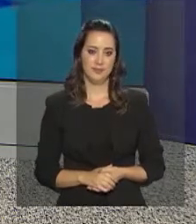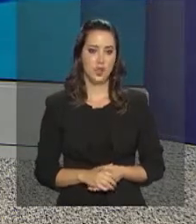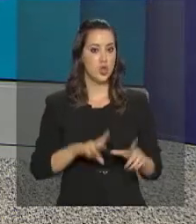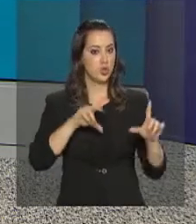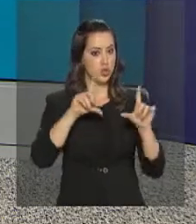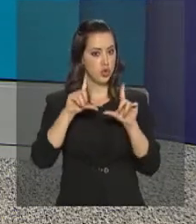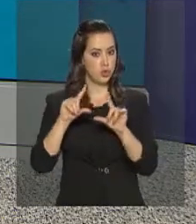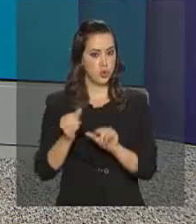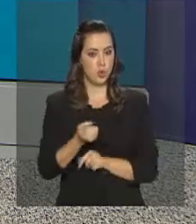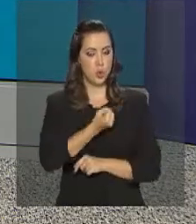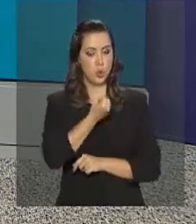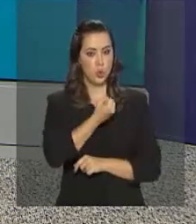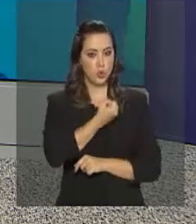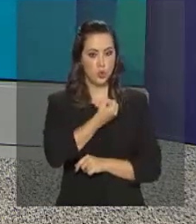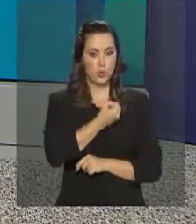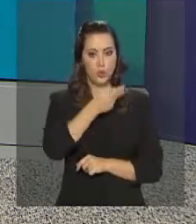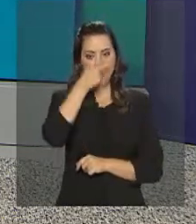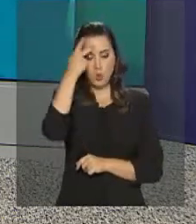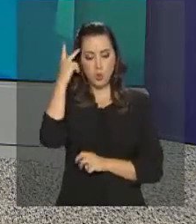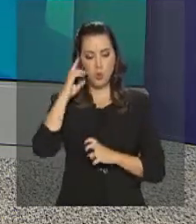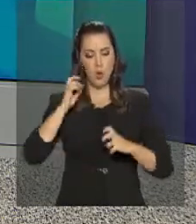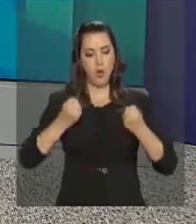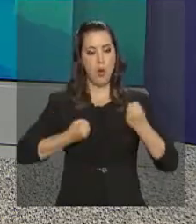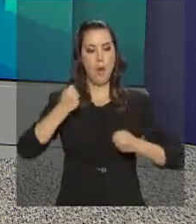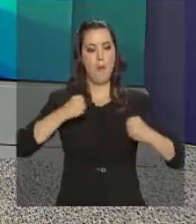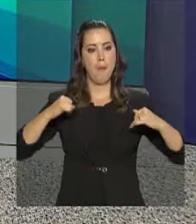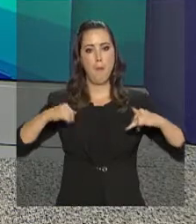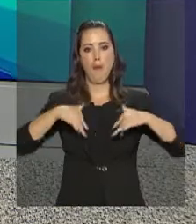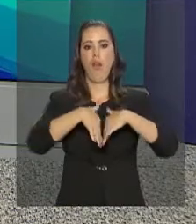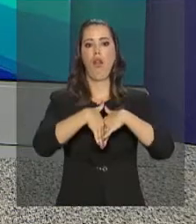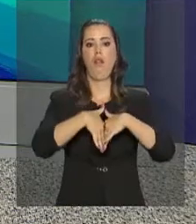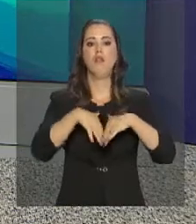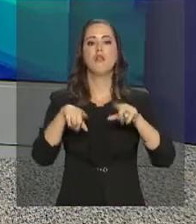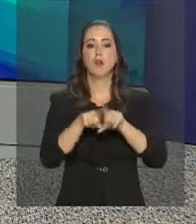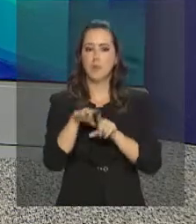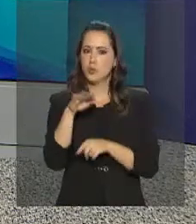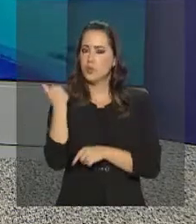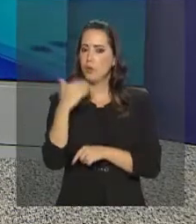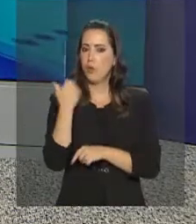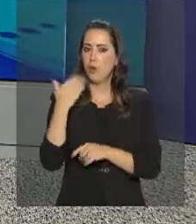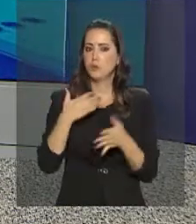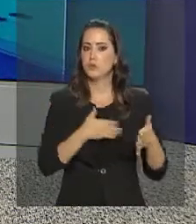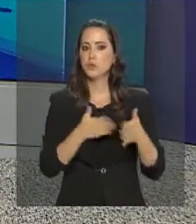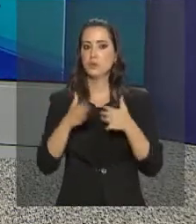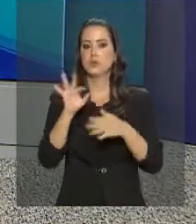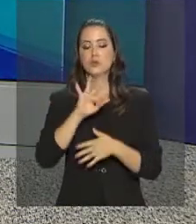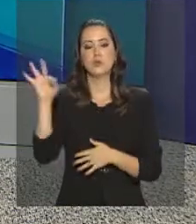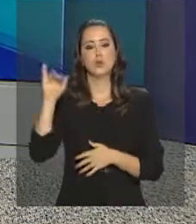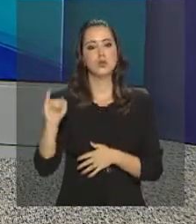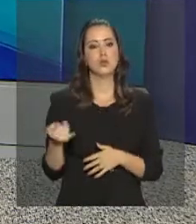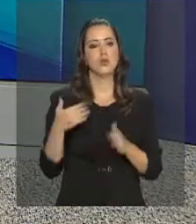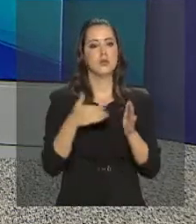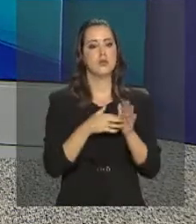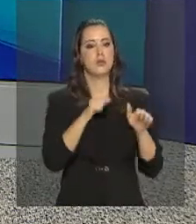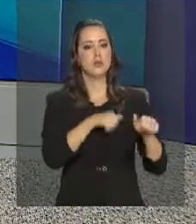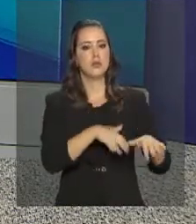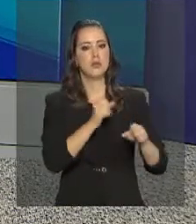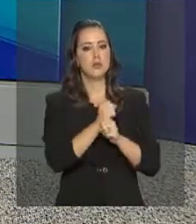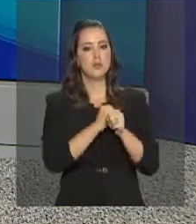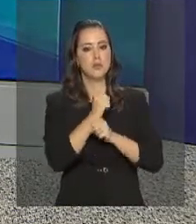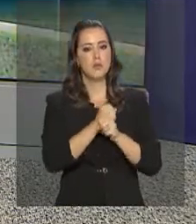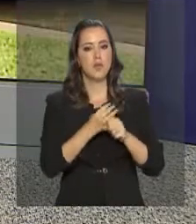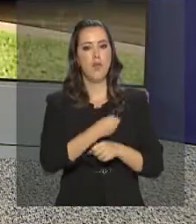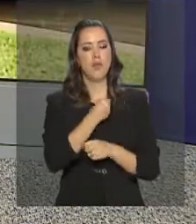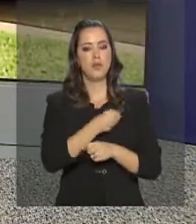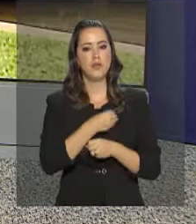Queda no número de acidentes graves e mortes nas rodovias federais de janeiro a setembro deste ano. Ao vivo do Ministério da Justiça, a